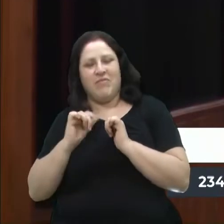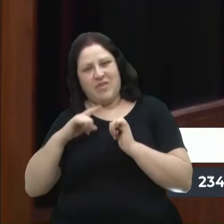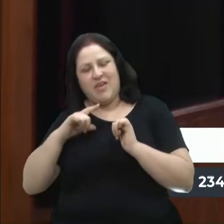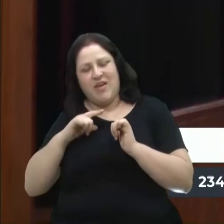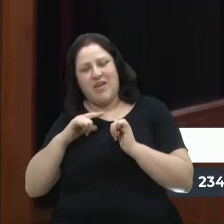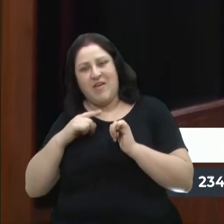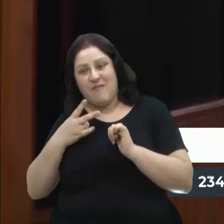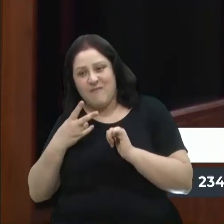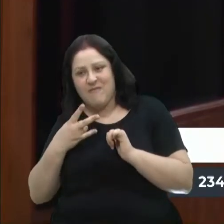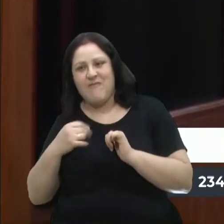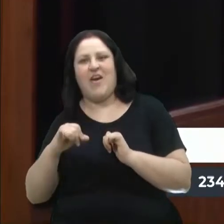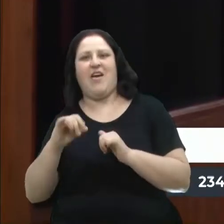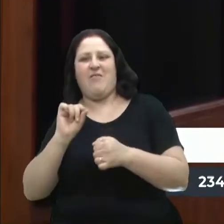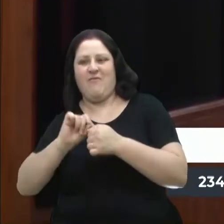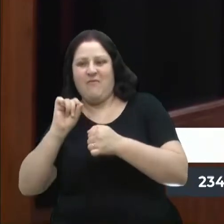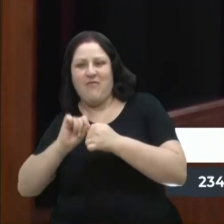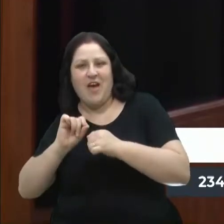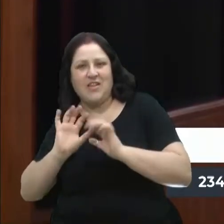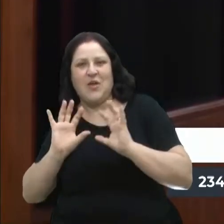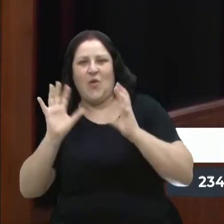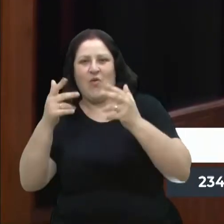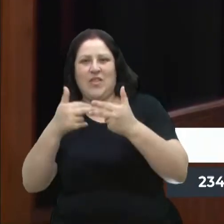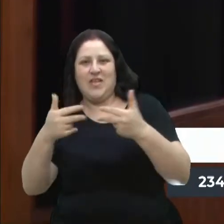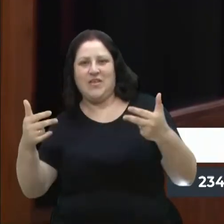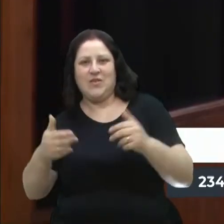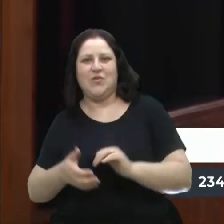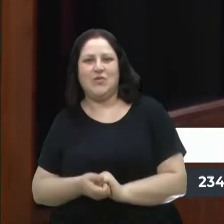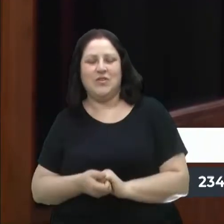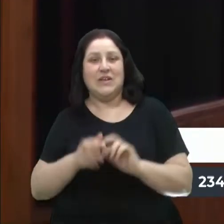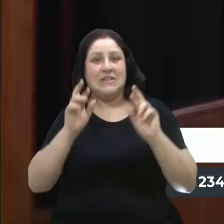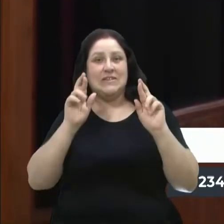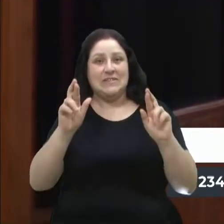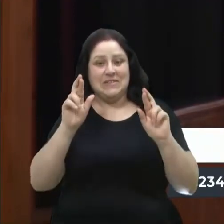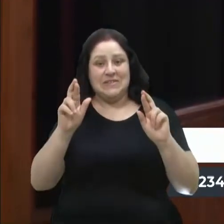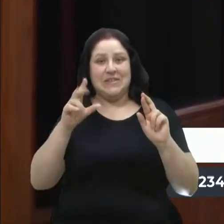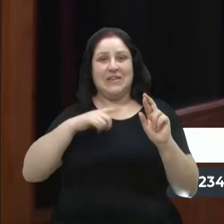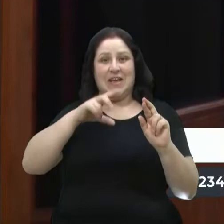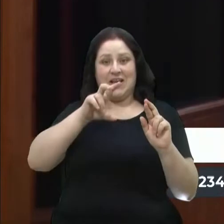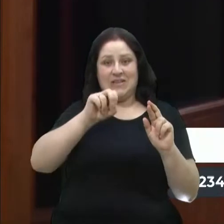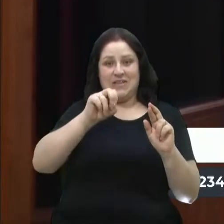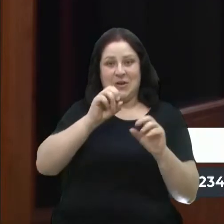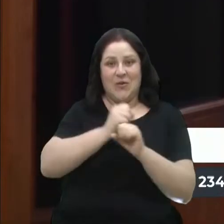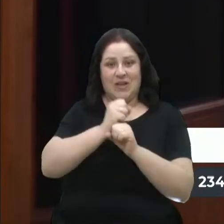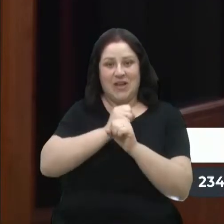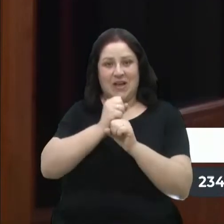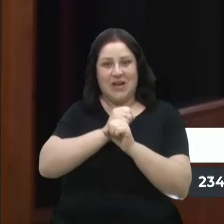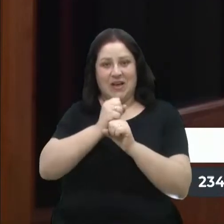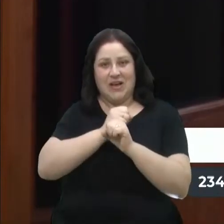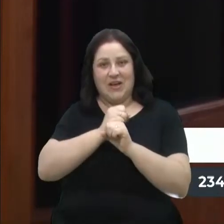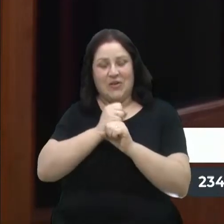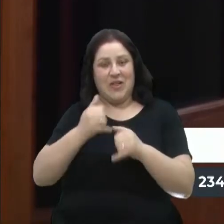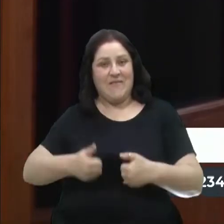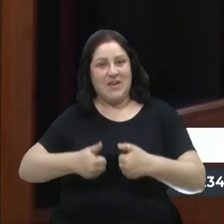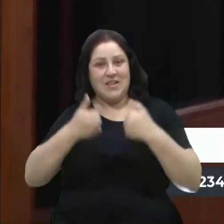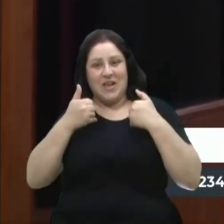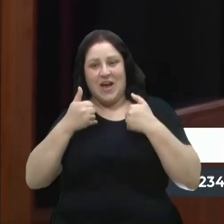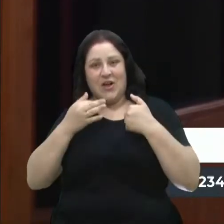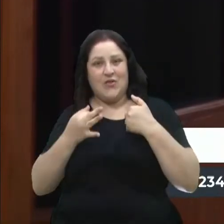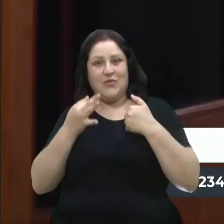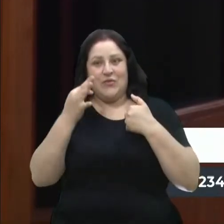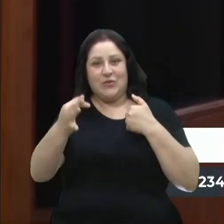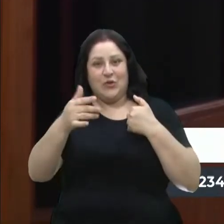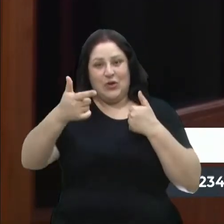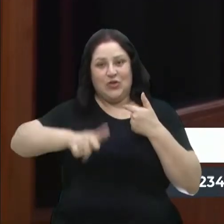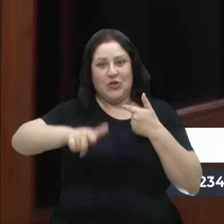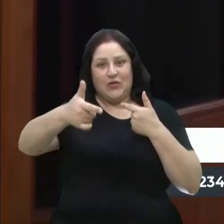bodas de prata os primeiros 50 anos de inúmeros em nome dessa casa Legislativa saúde e